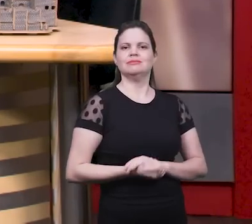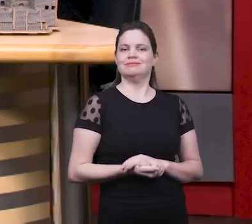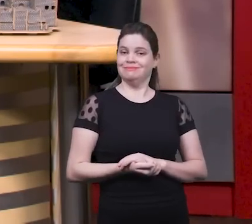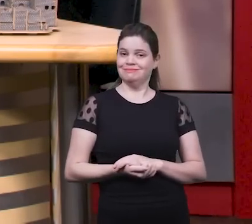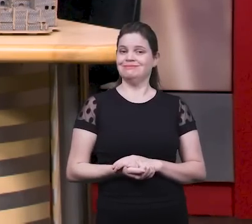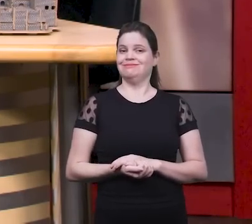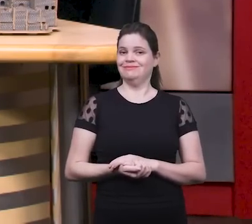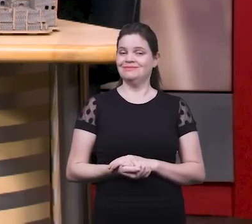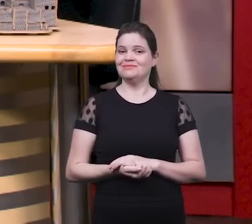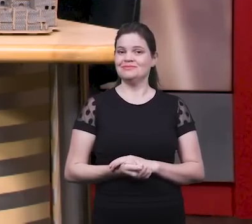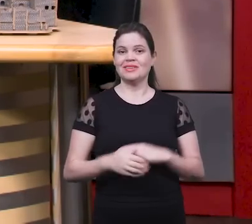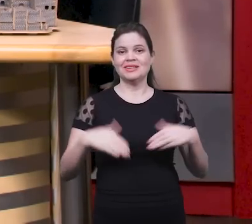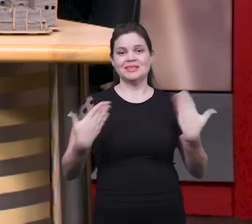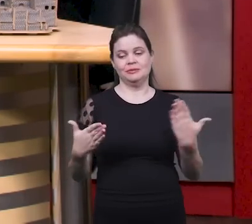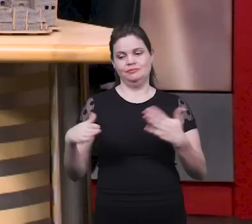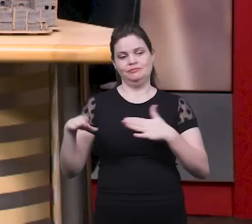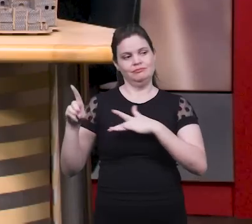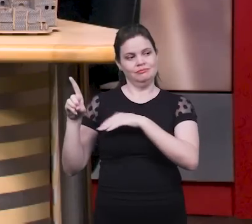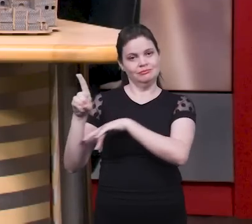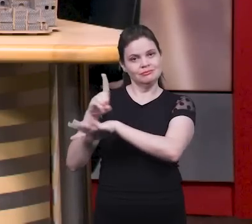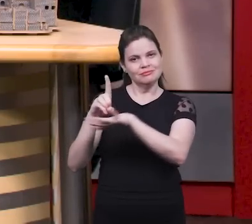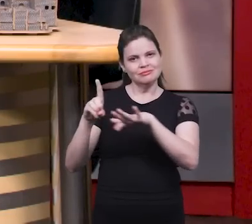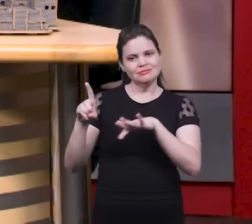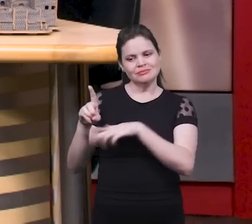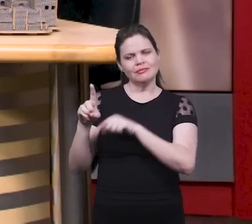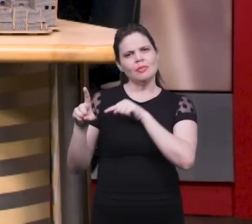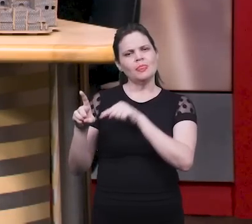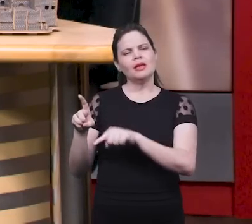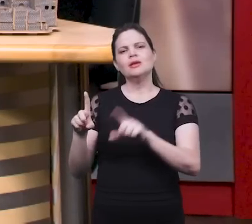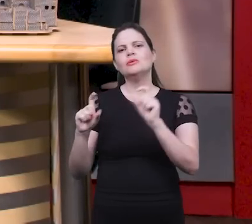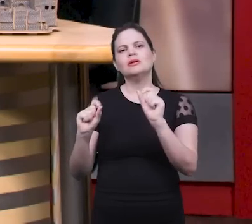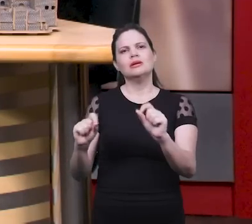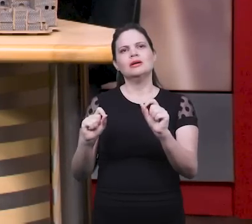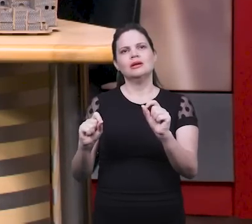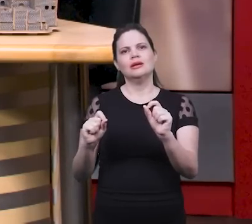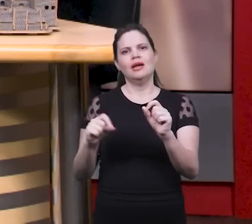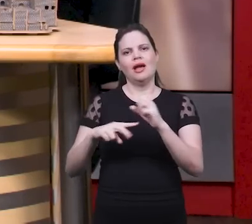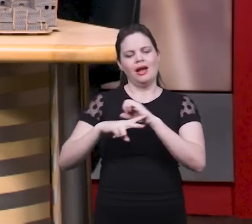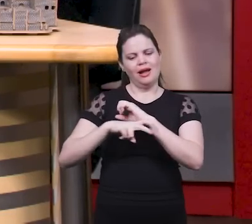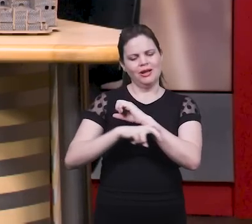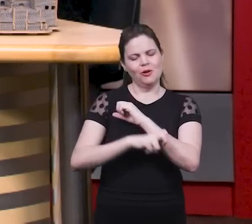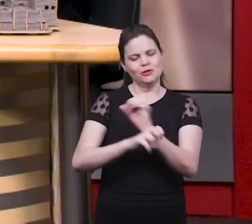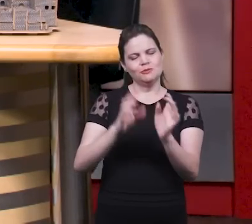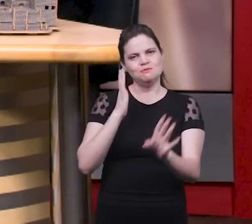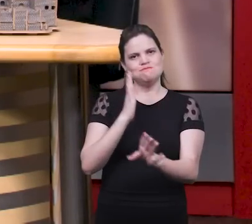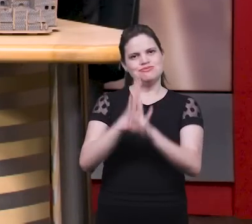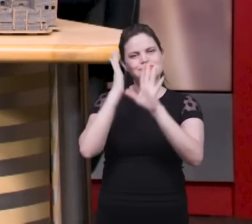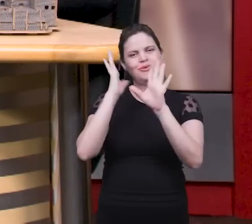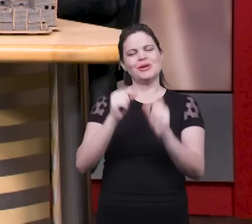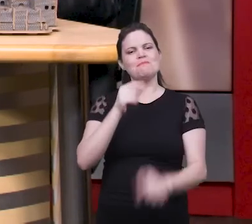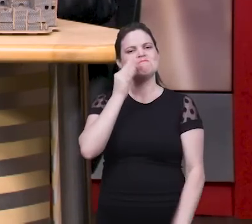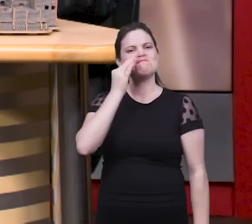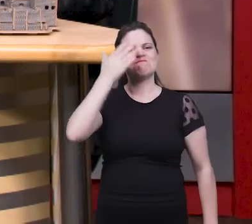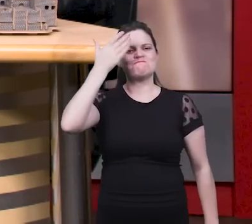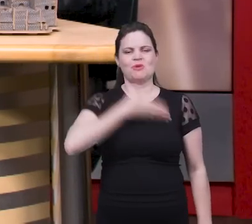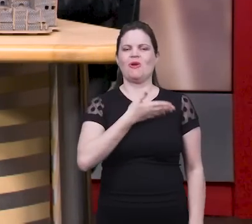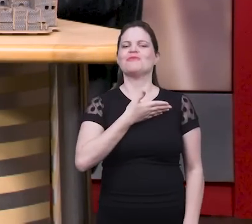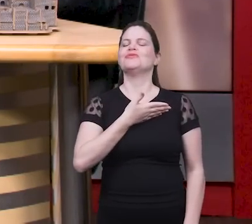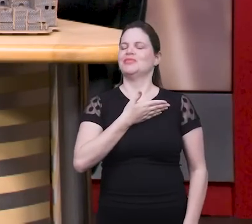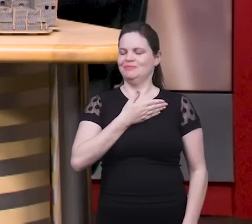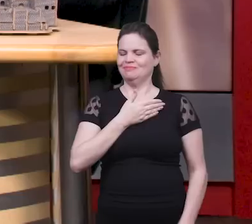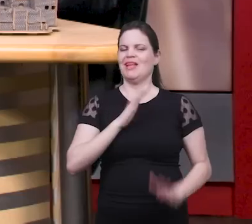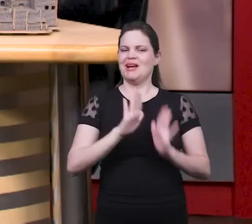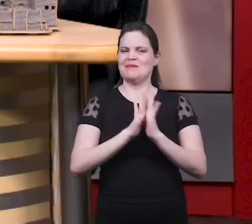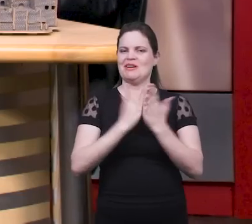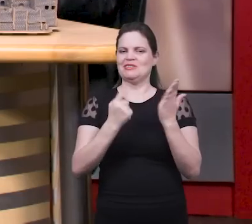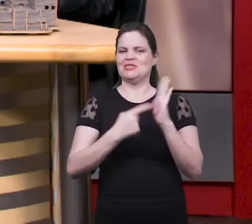a Bíblia, como diz aquele escritor, a Bíblia tinha razão. Isso aqui serve mais para mostrar, para a arqueologia, muito interessante para